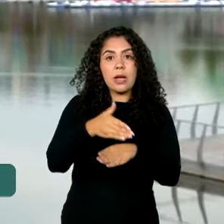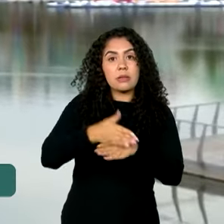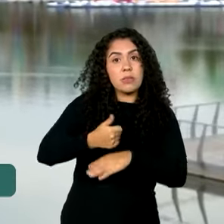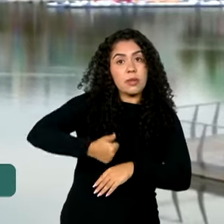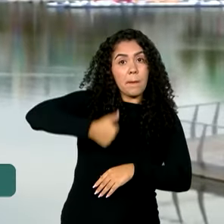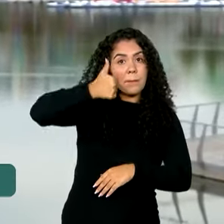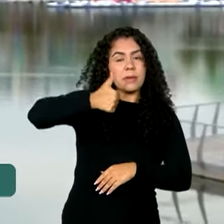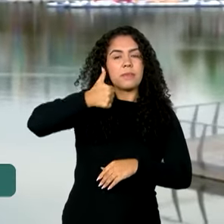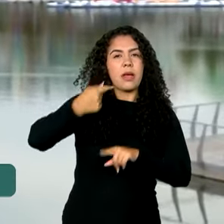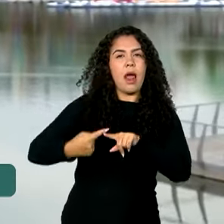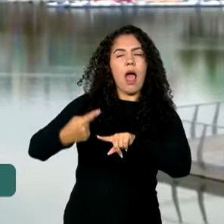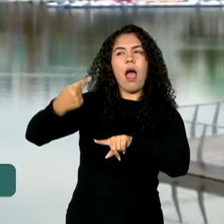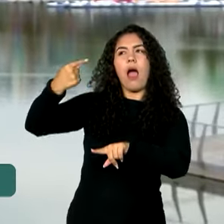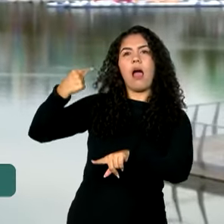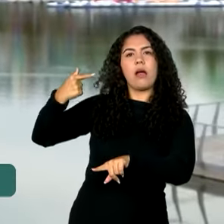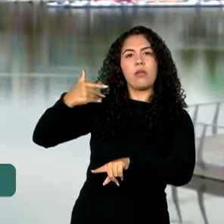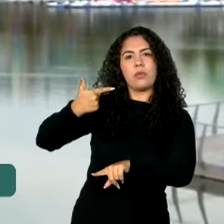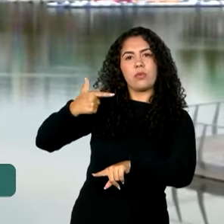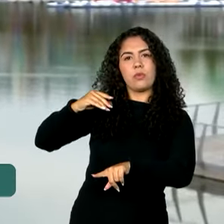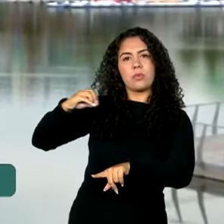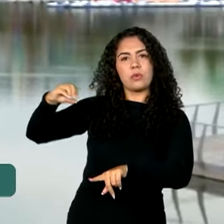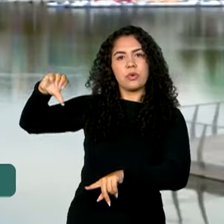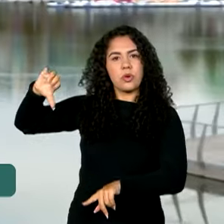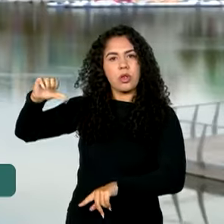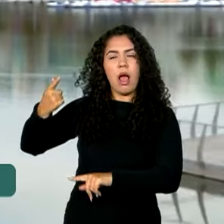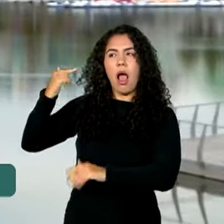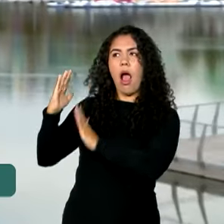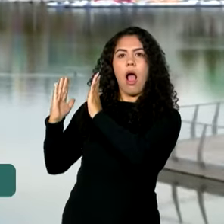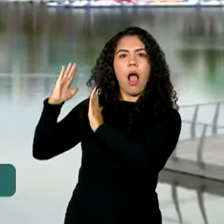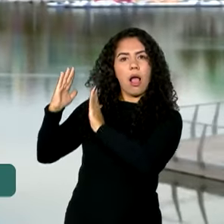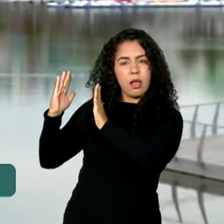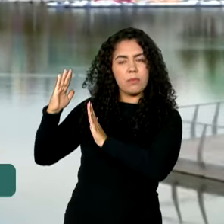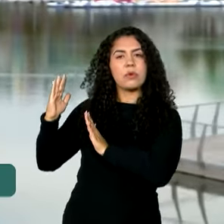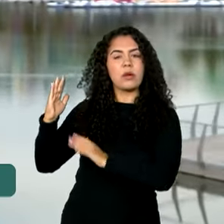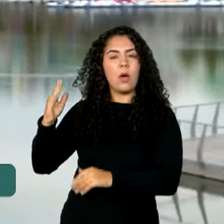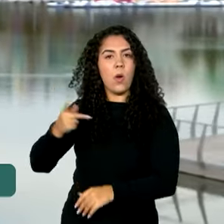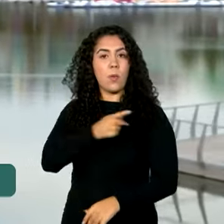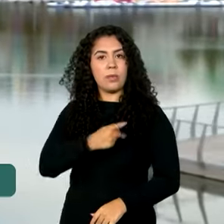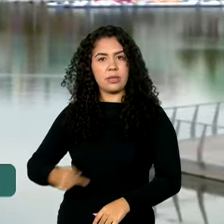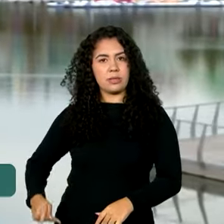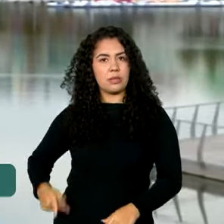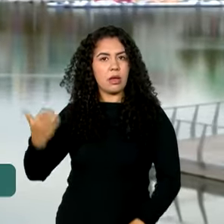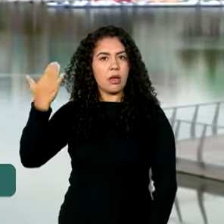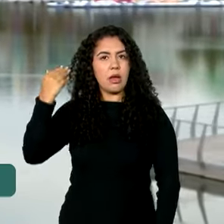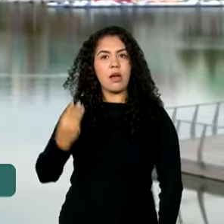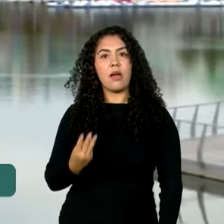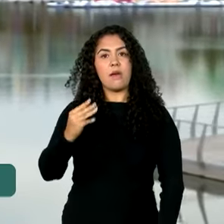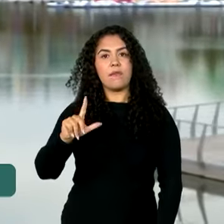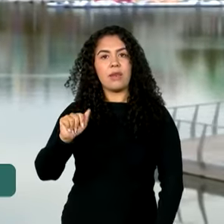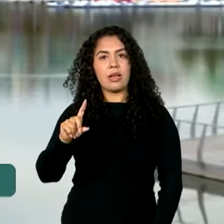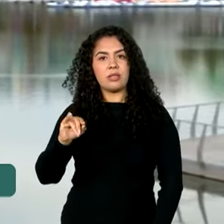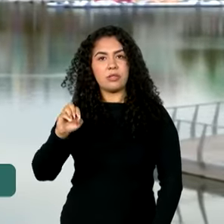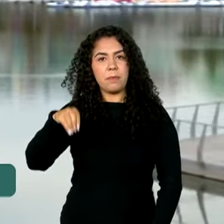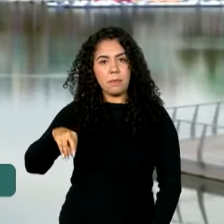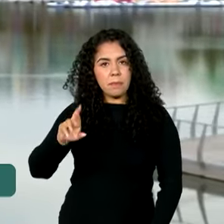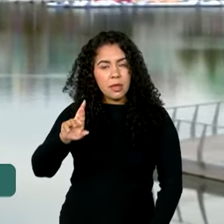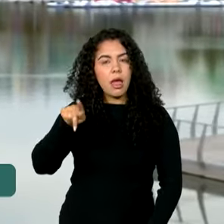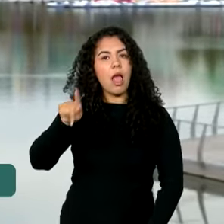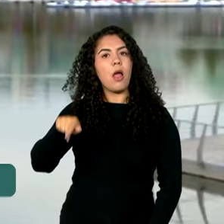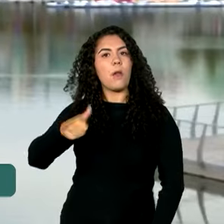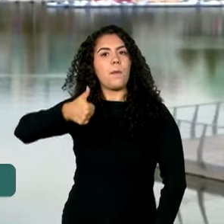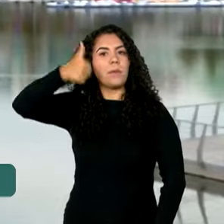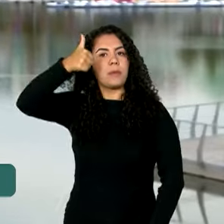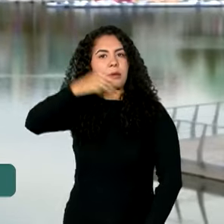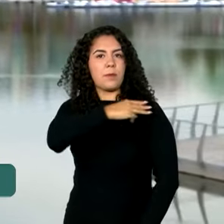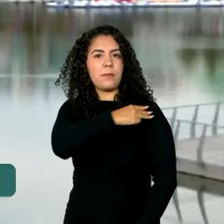em 2009. Na época, o atual presidente da Rússia, Vladimir Putin, era o primeiro-ministro do